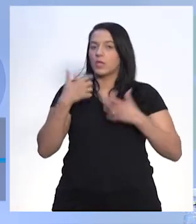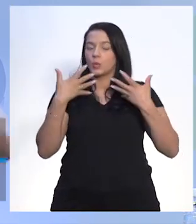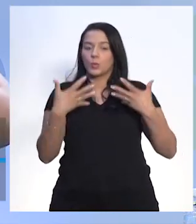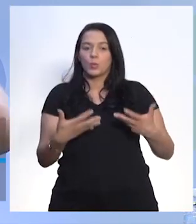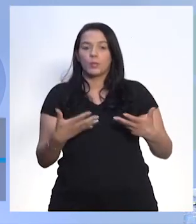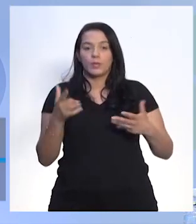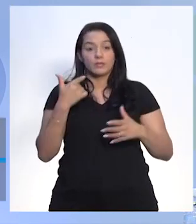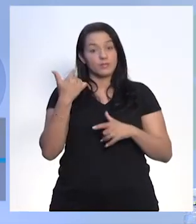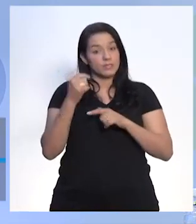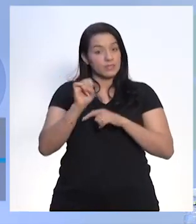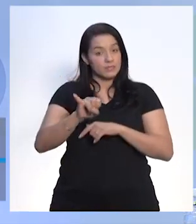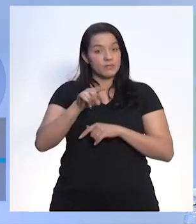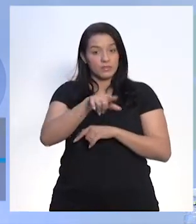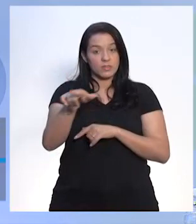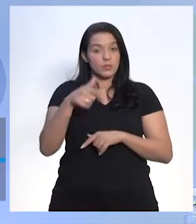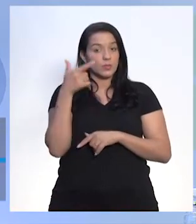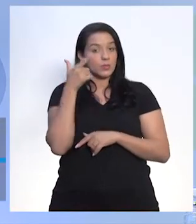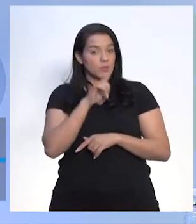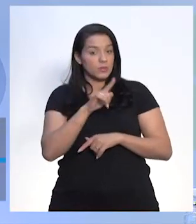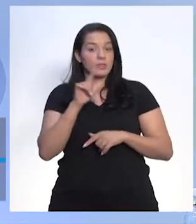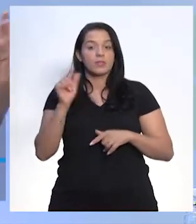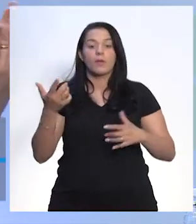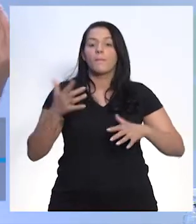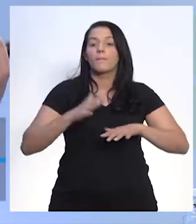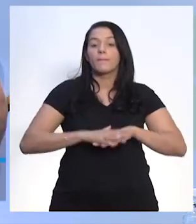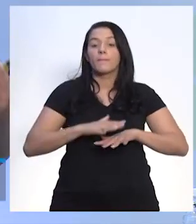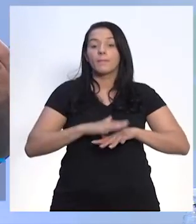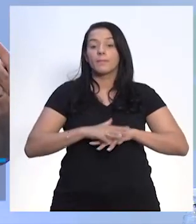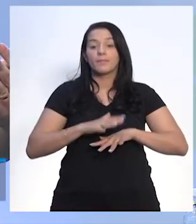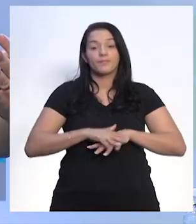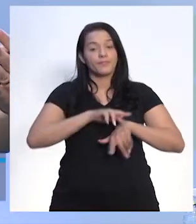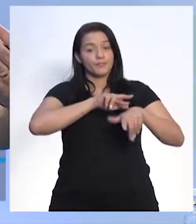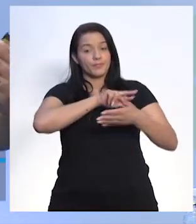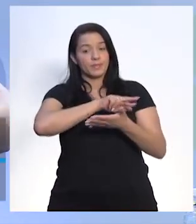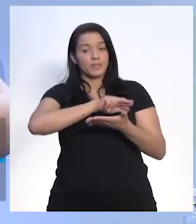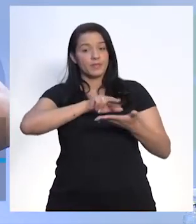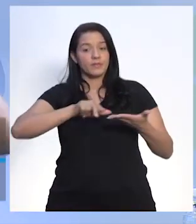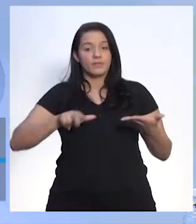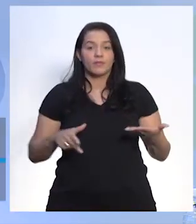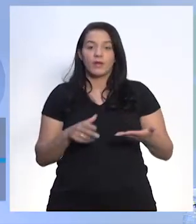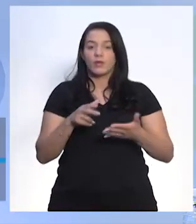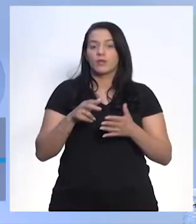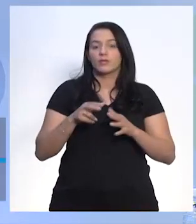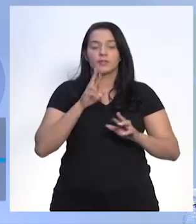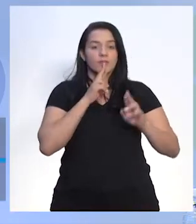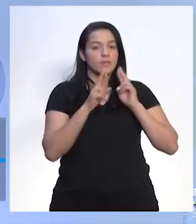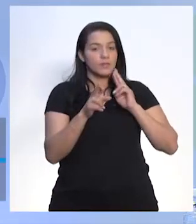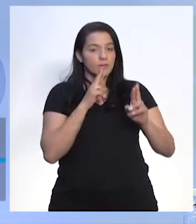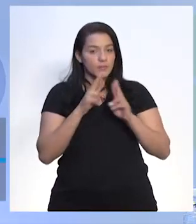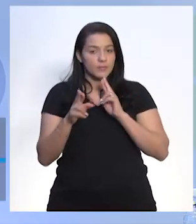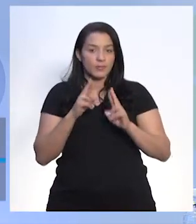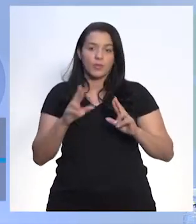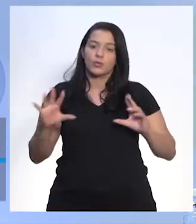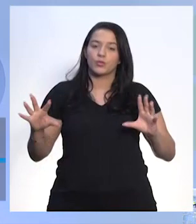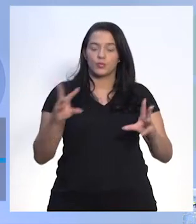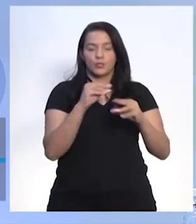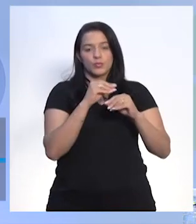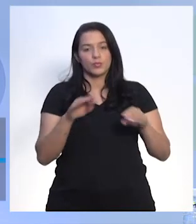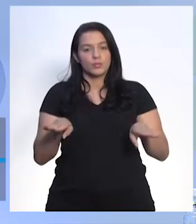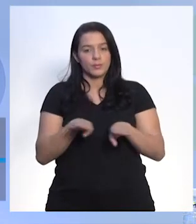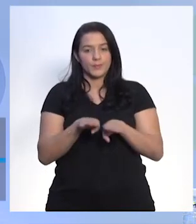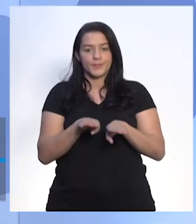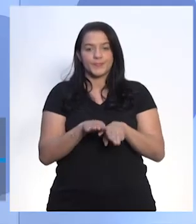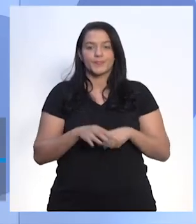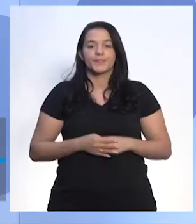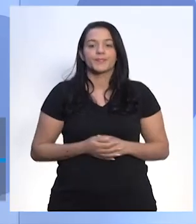resolver. Então, essa é a ideia da matemática, né, Osmar? Sim, é verdade. Vários caminhos, resposta igual a todos. É verdade, né? Os caminhos que